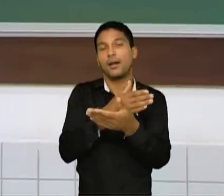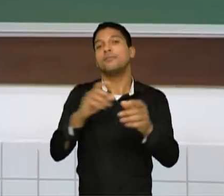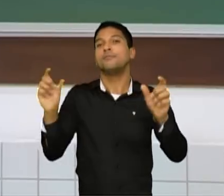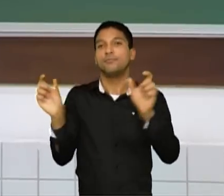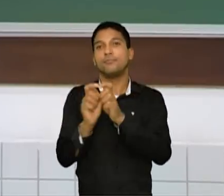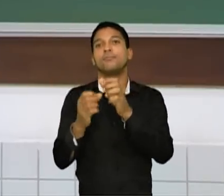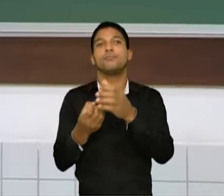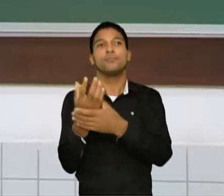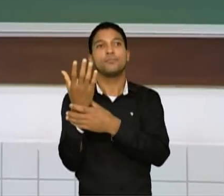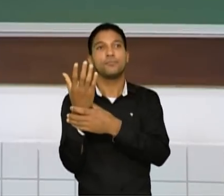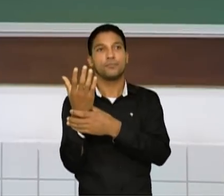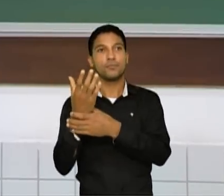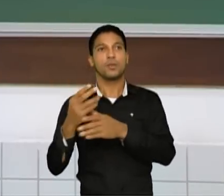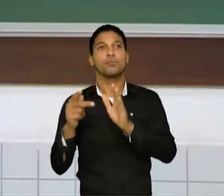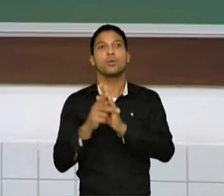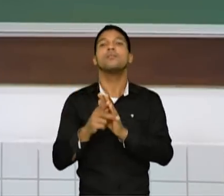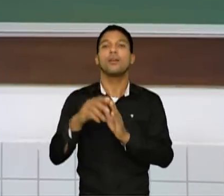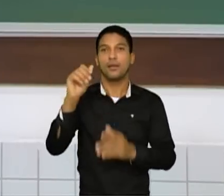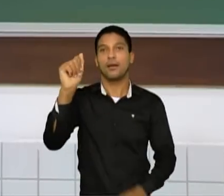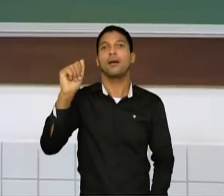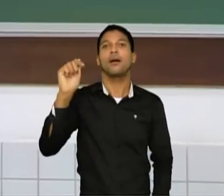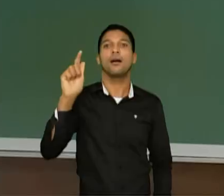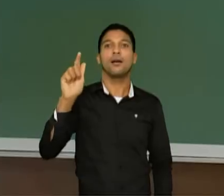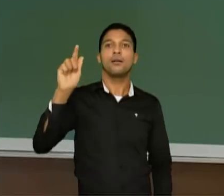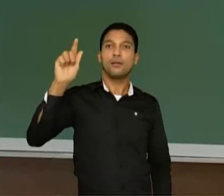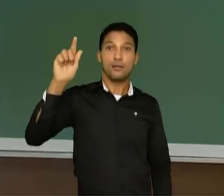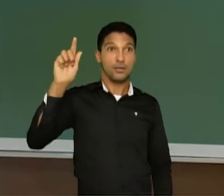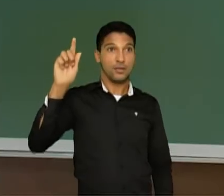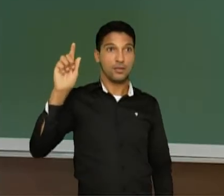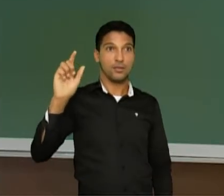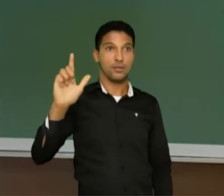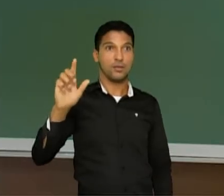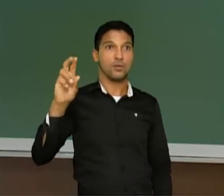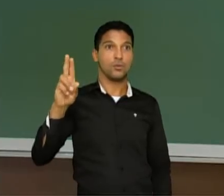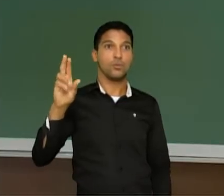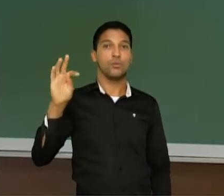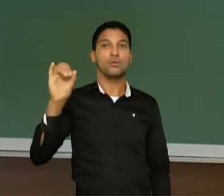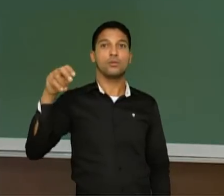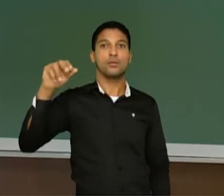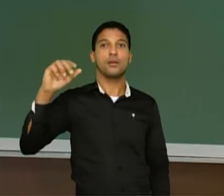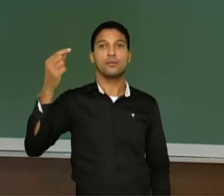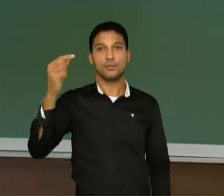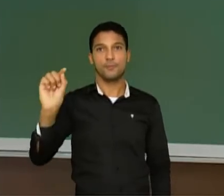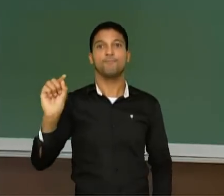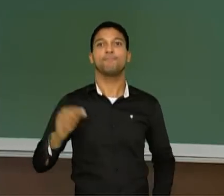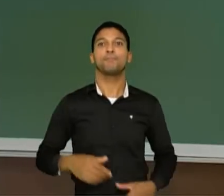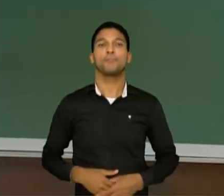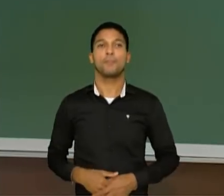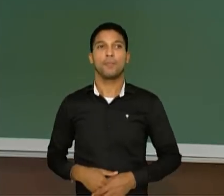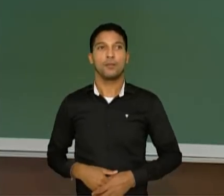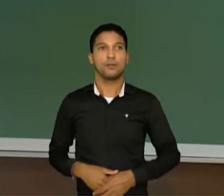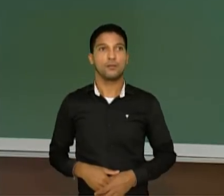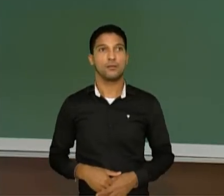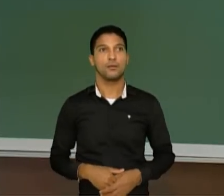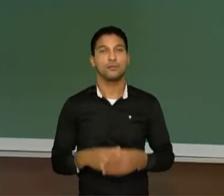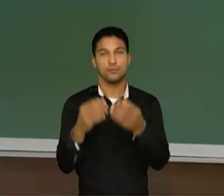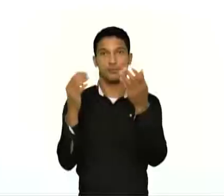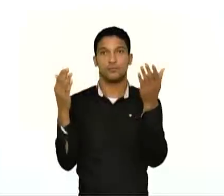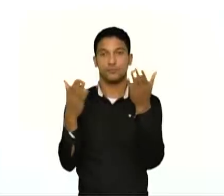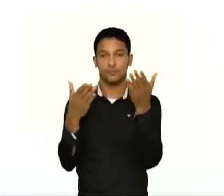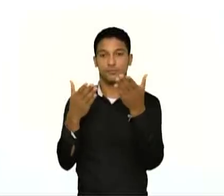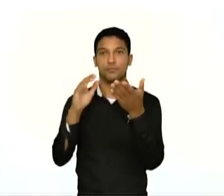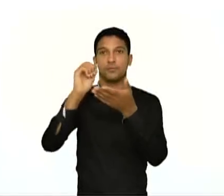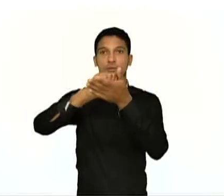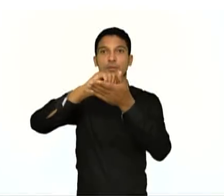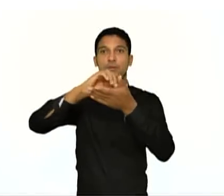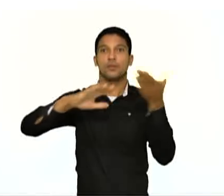então a gente tem uma composição por aglutinação. Parabéns para quem conseguiu captar aí, né? Agora, no exercício 4, eu vou pedir